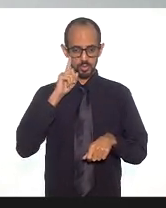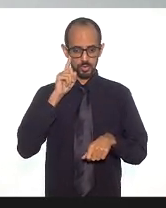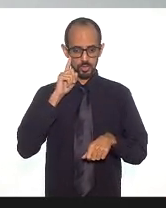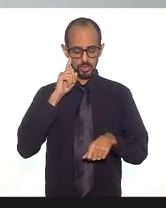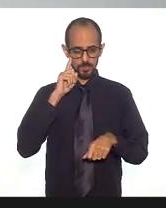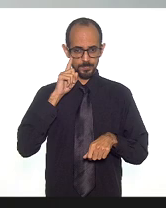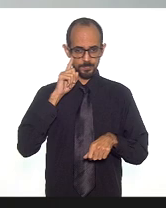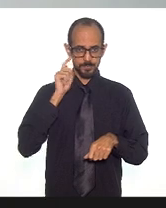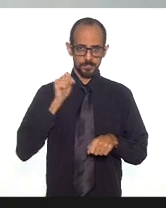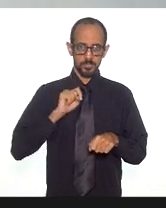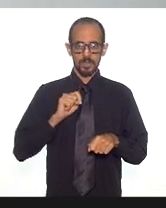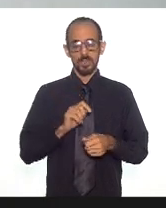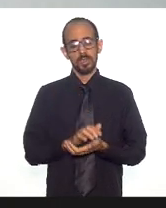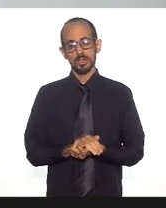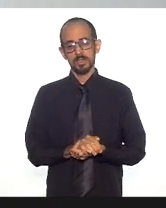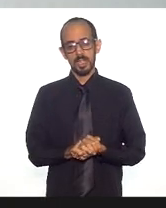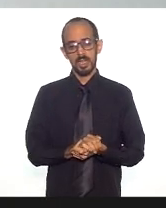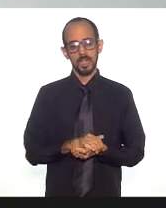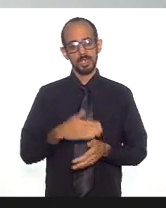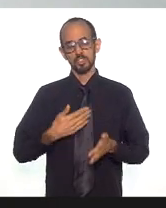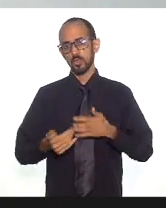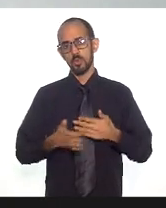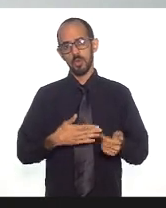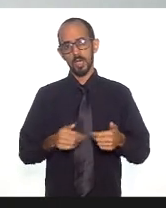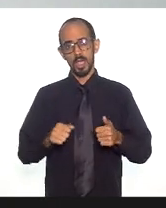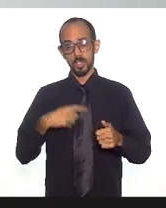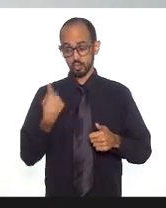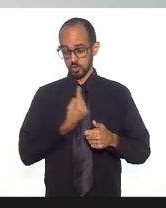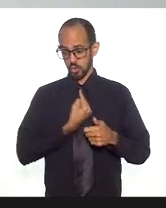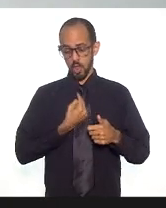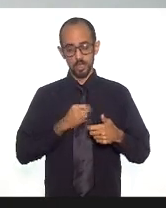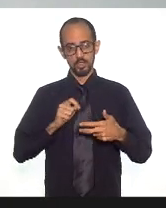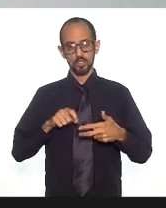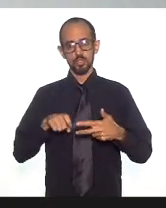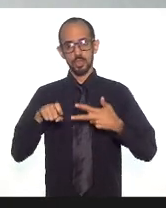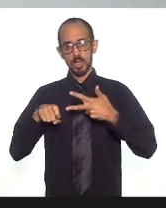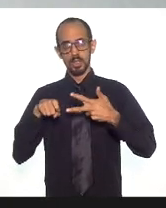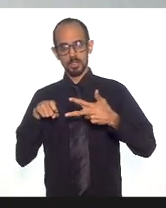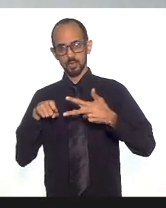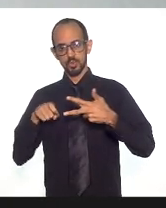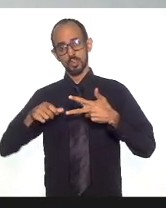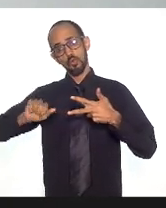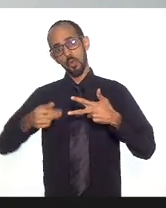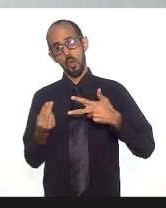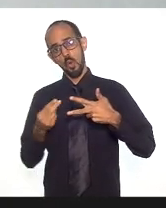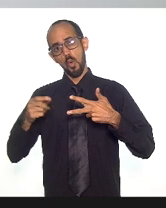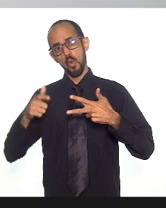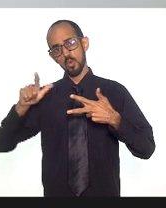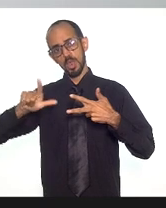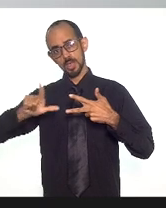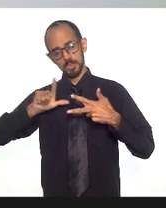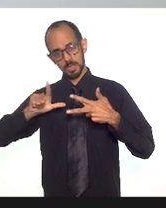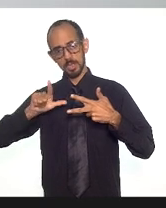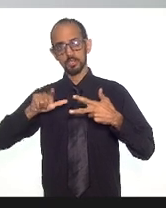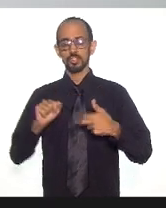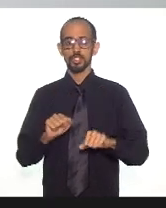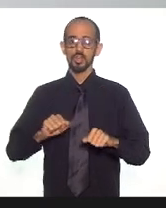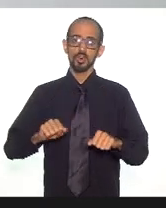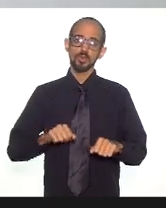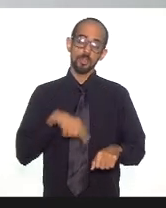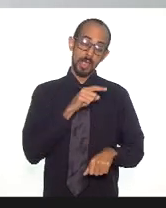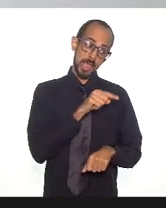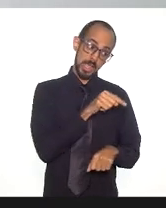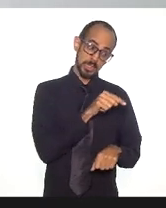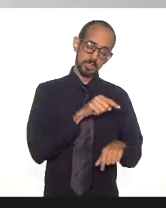são passageiros no executivo, esses servidores, né, eles são servidores que têm a tarefa de cotidianamente dar linha